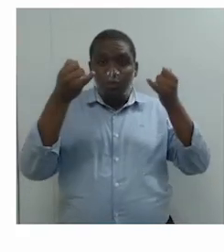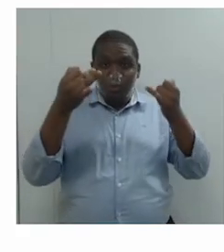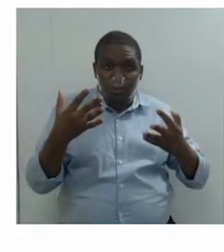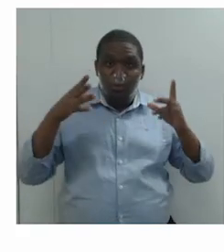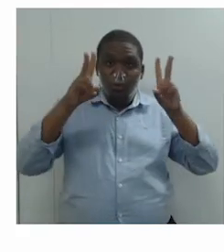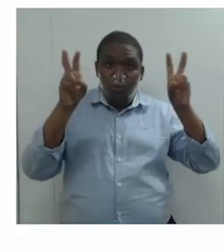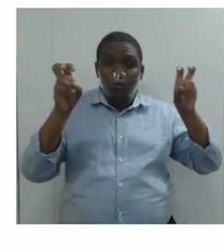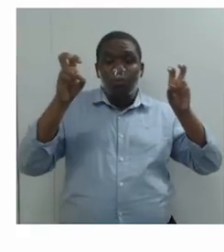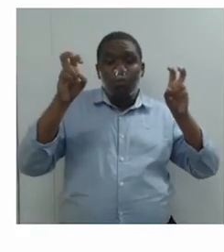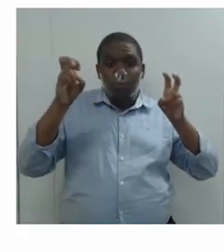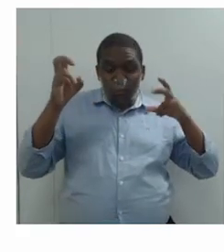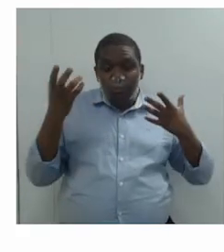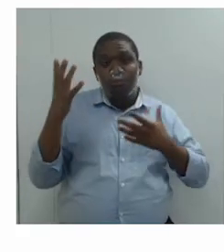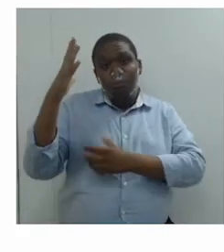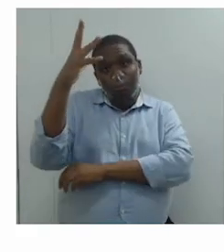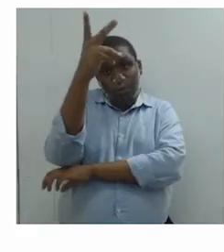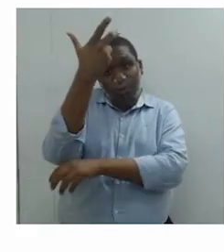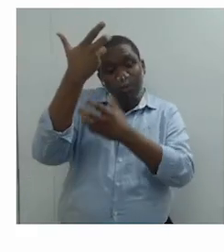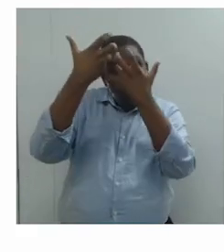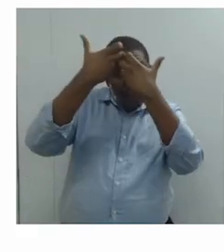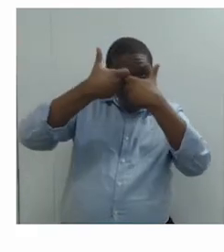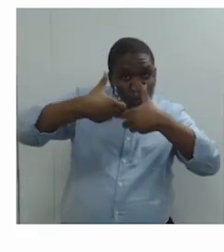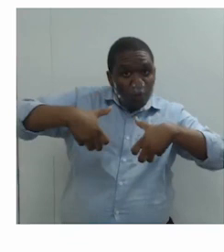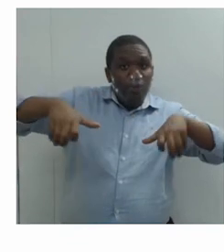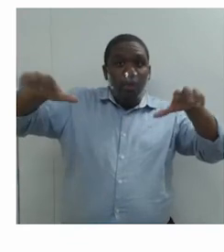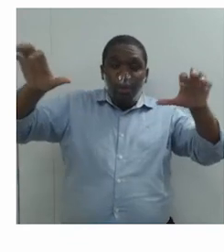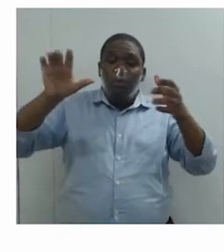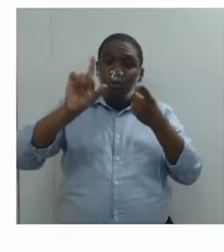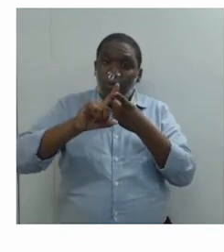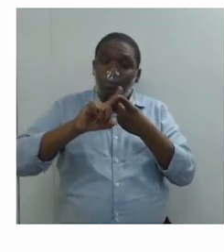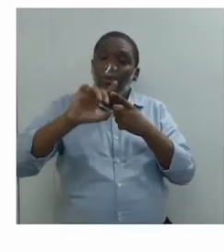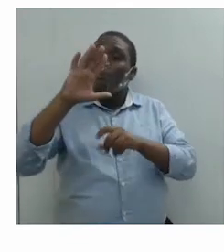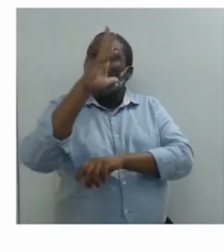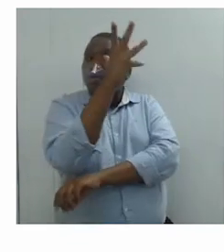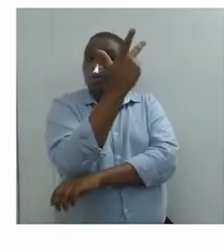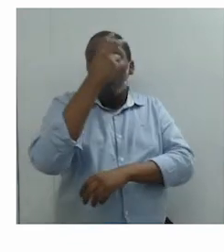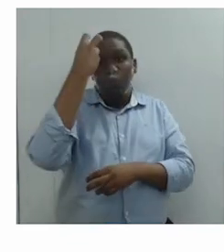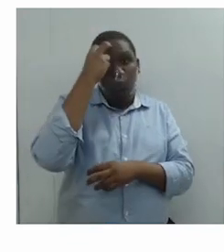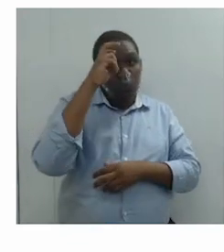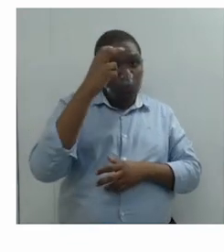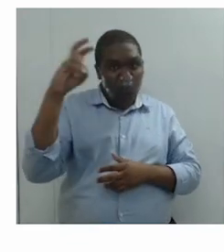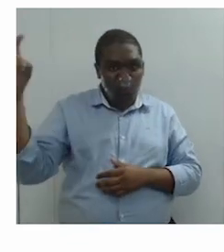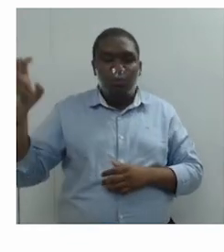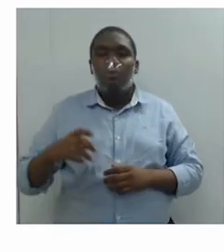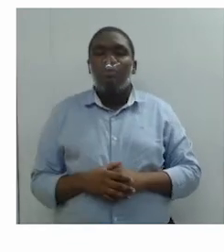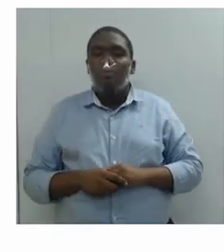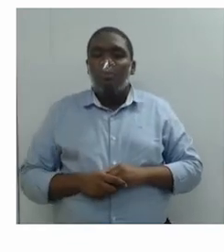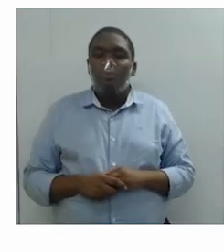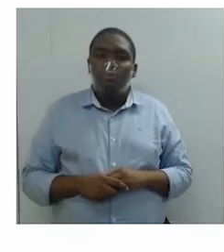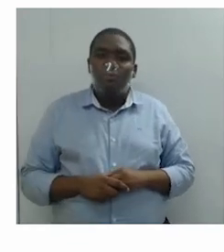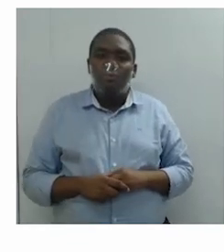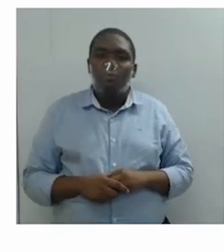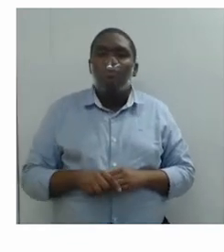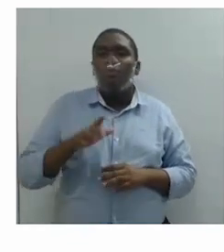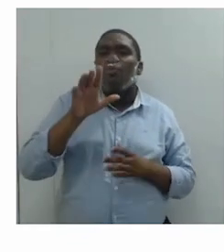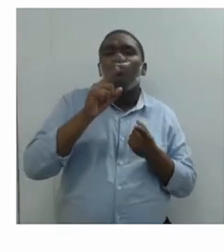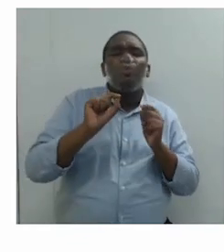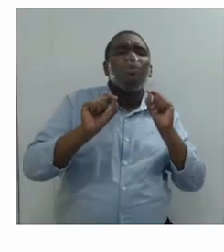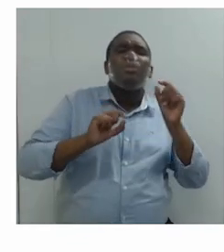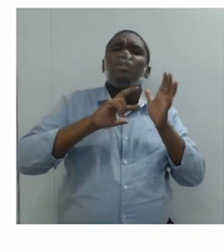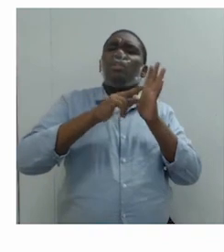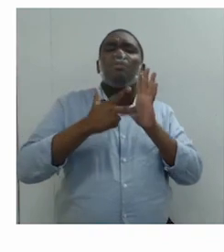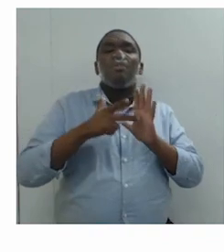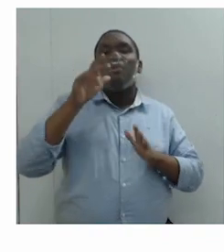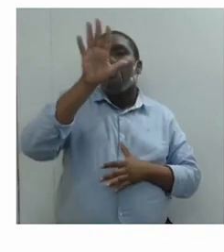natural e vou falar de paisagem cultural. O que é